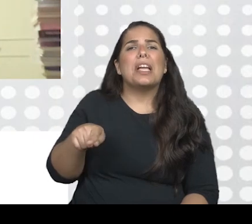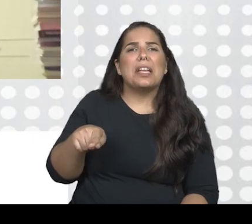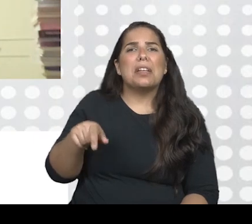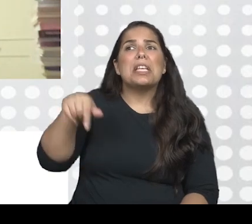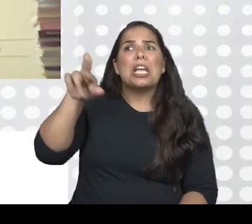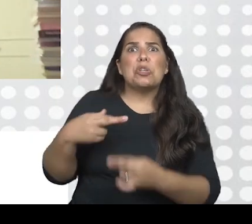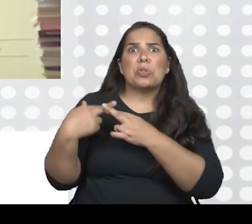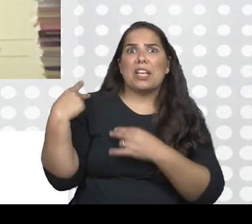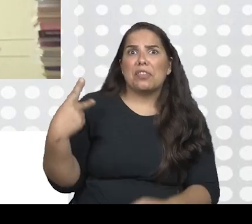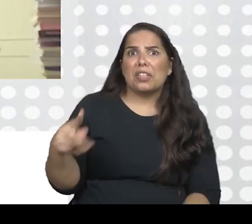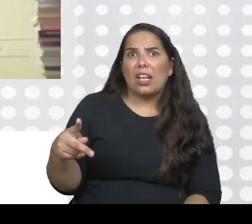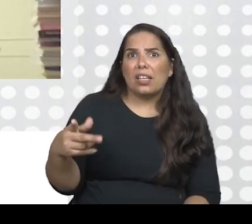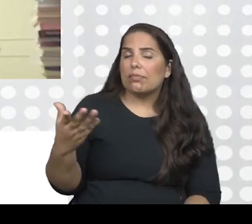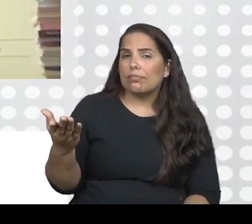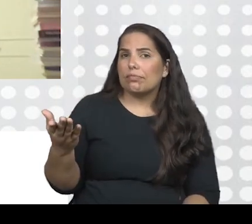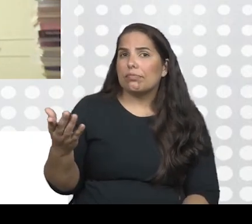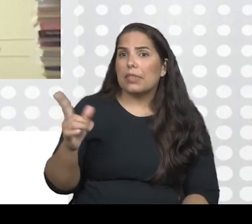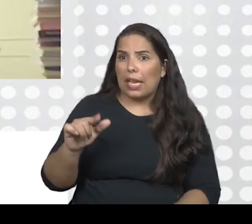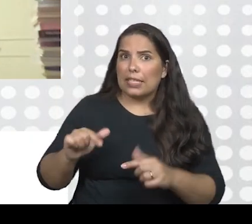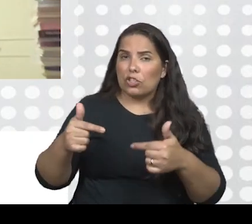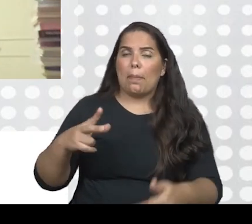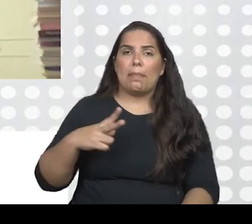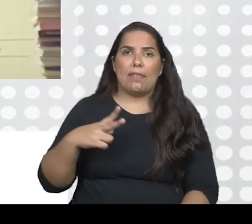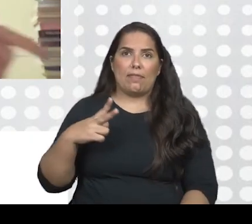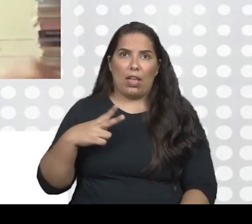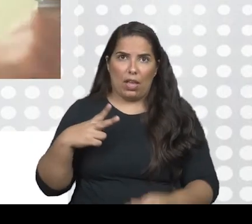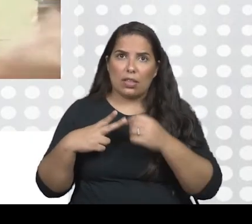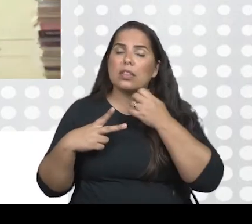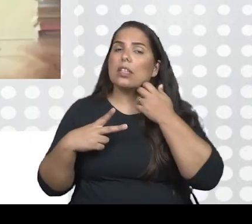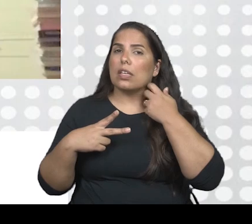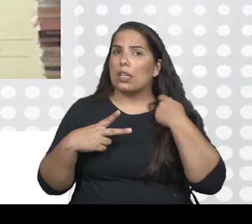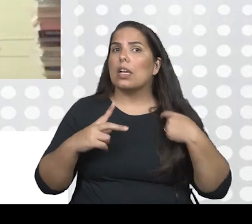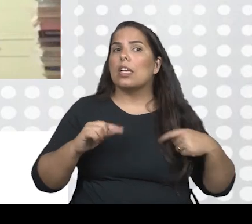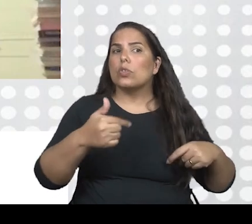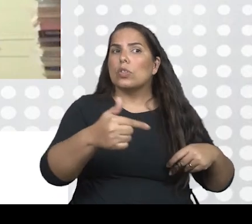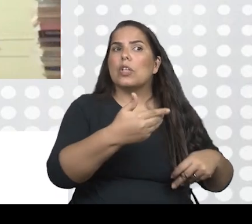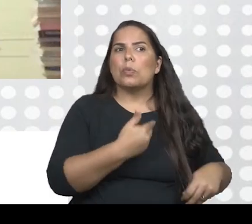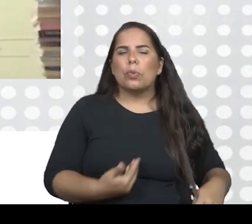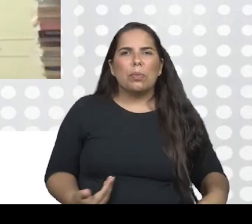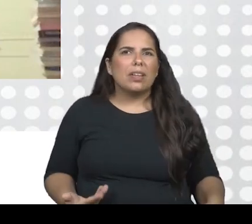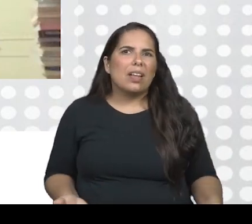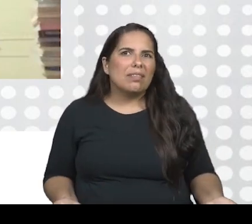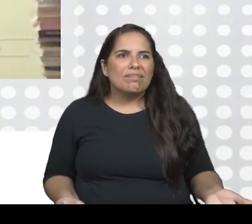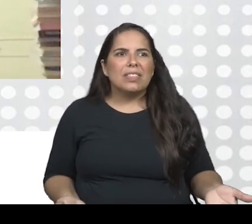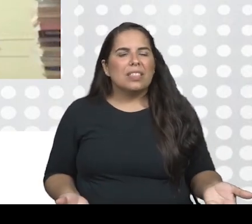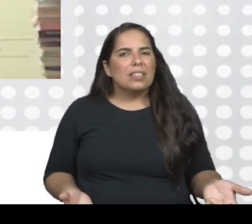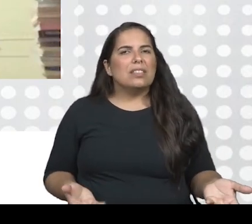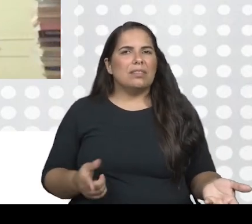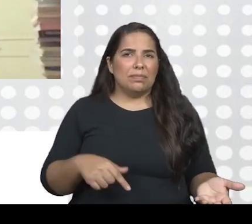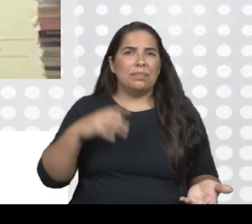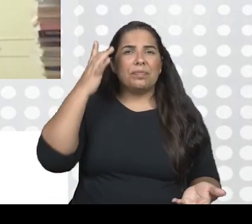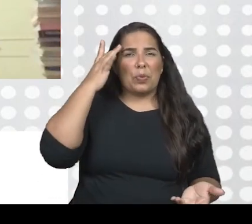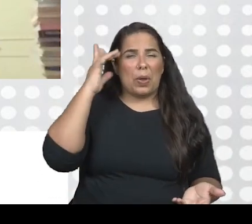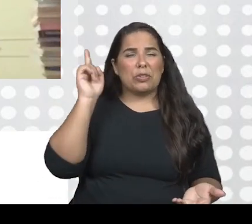quem é responsável por ele, é da iniciativa privada que estaria atuando na iniciativa pública. Então, eu acho